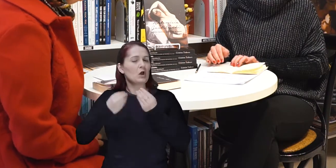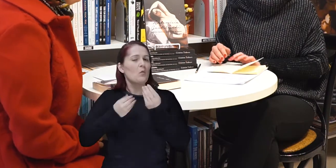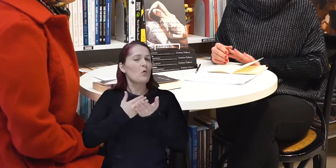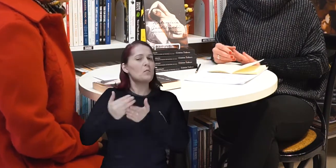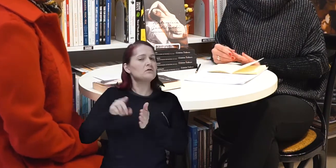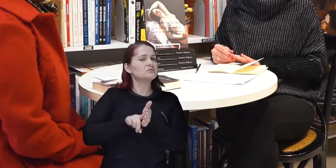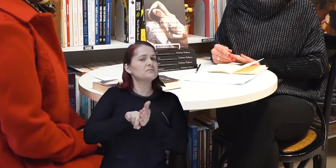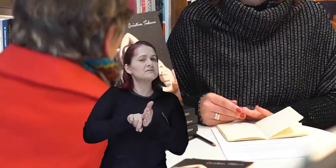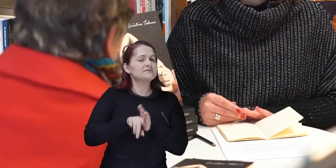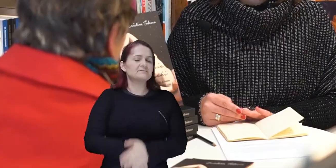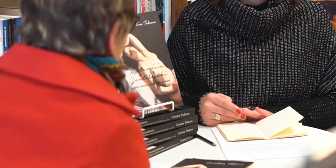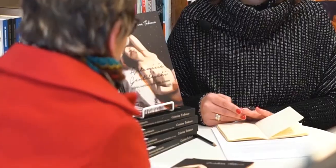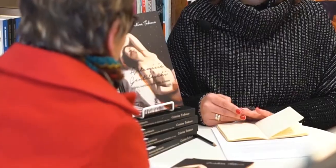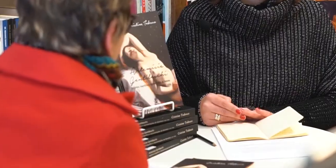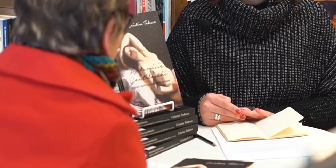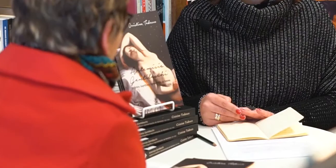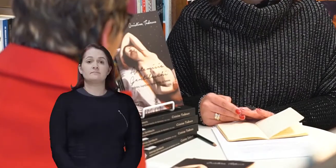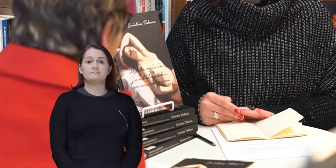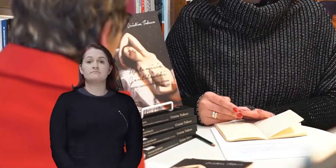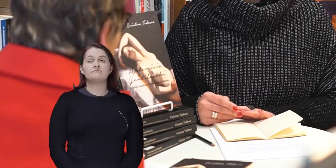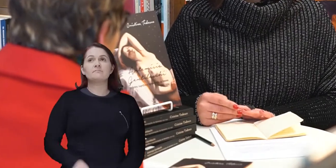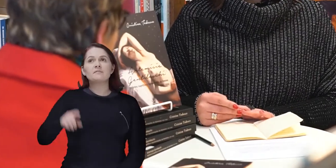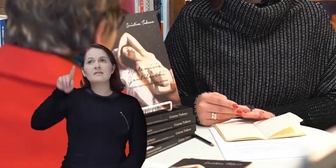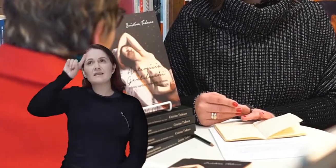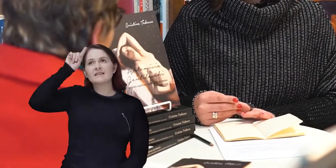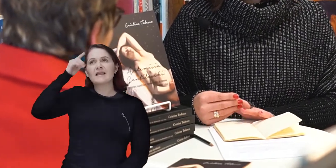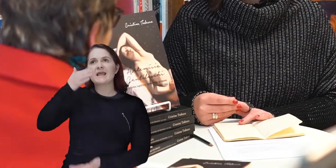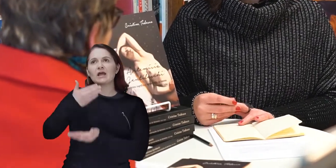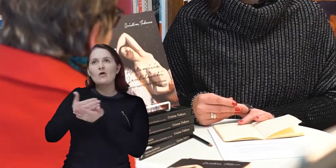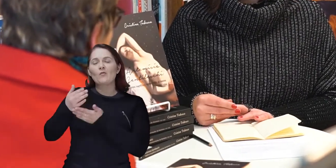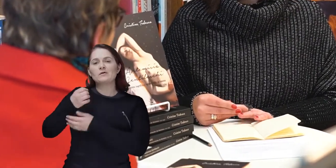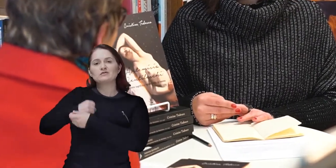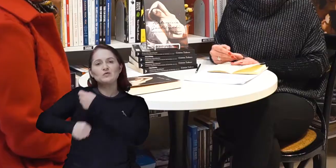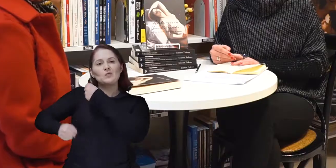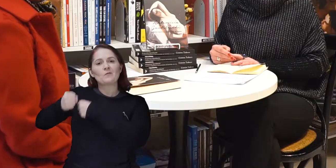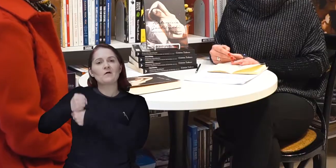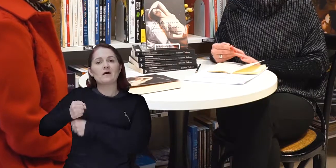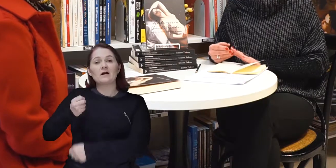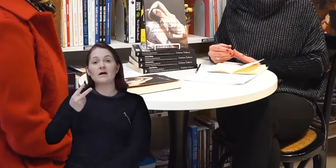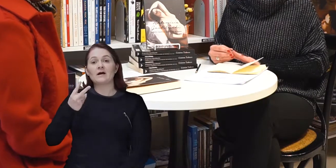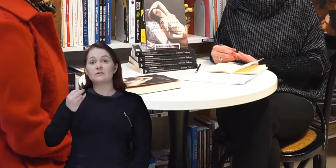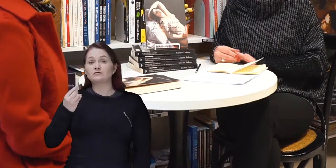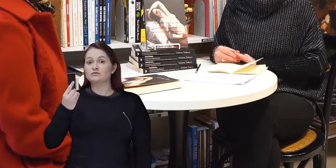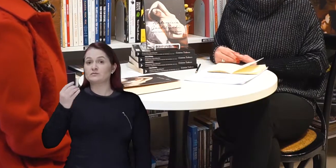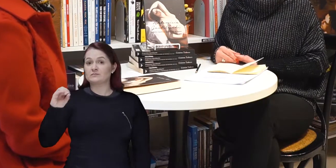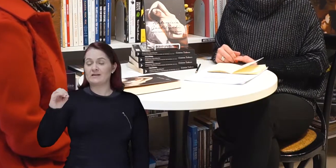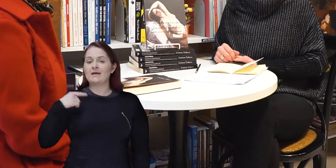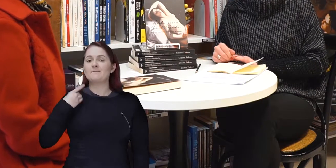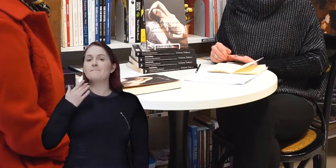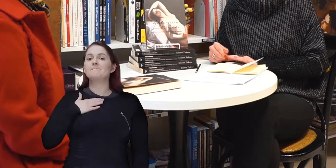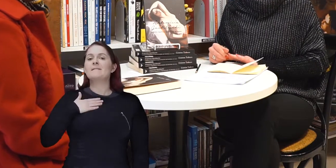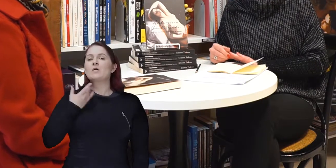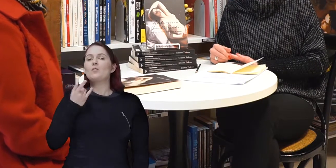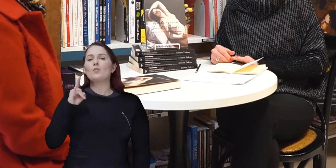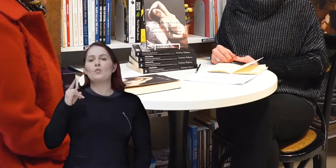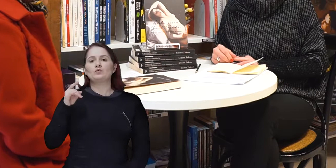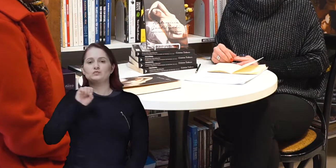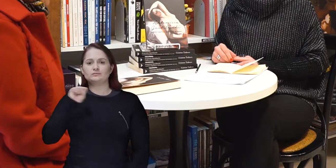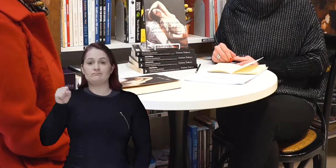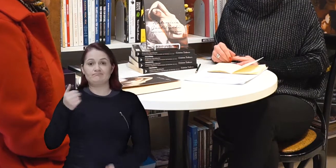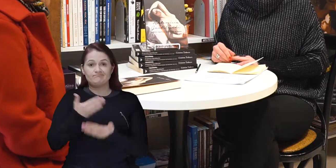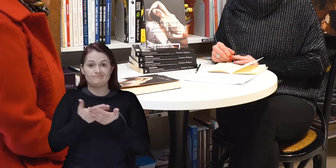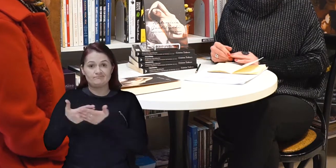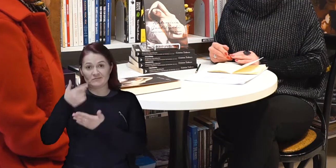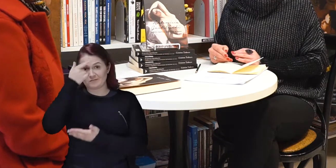como iniciou a pesquisa, Cris? A ideia surgiu em 2010, quando eu estava no último semestre da graduação em História na